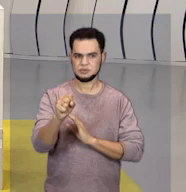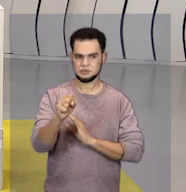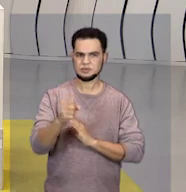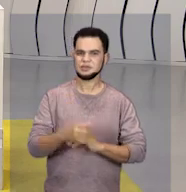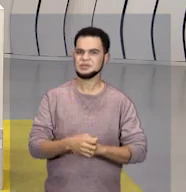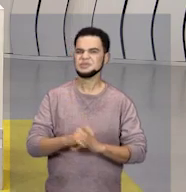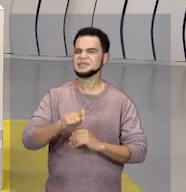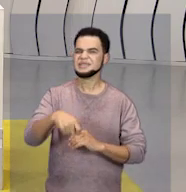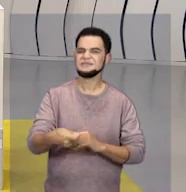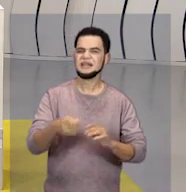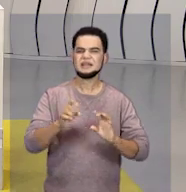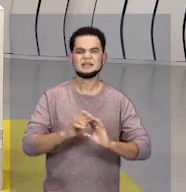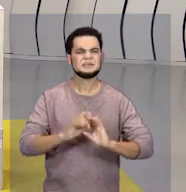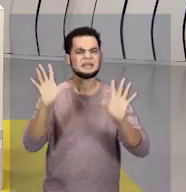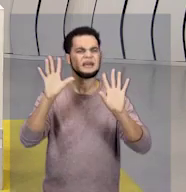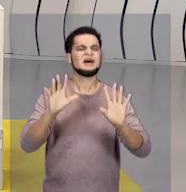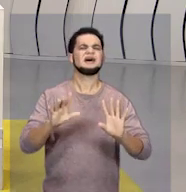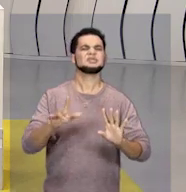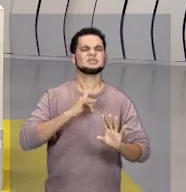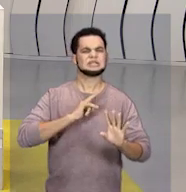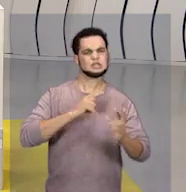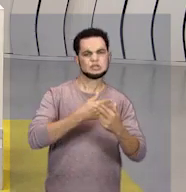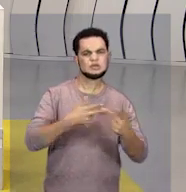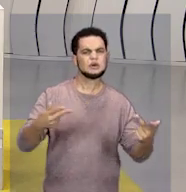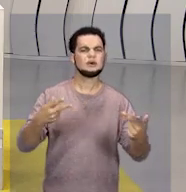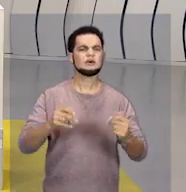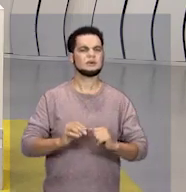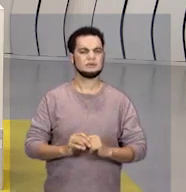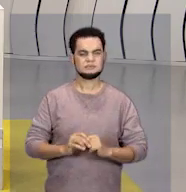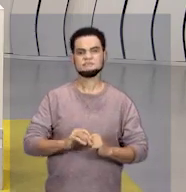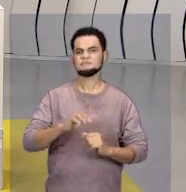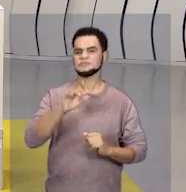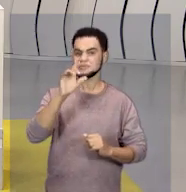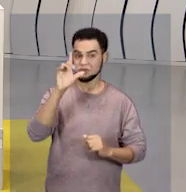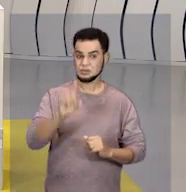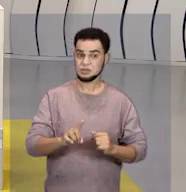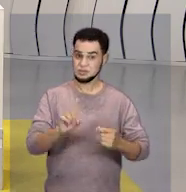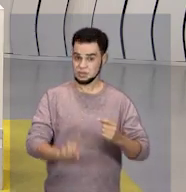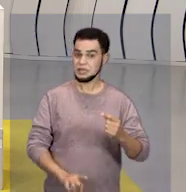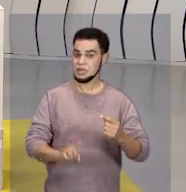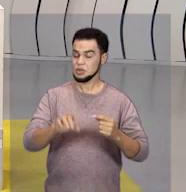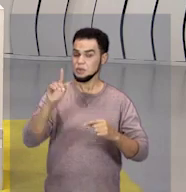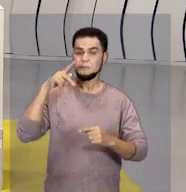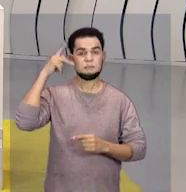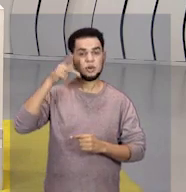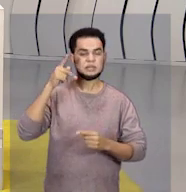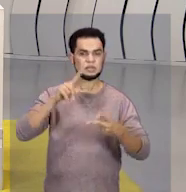a liberdade de ter as próprias coisas, os direitos políticos, né, no século